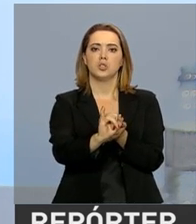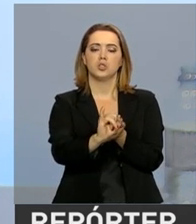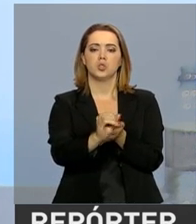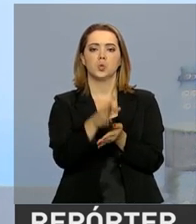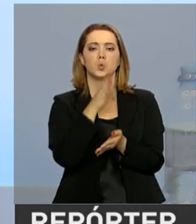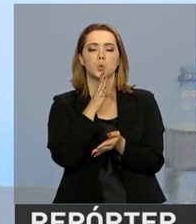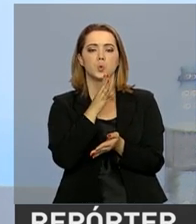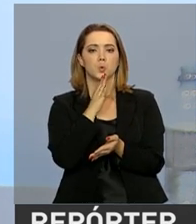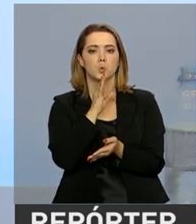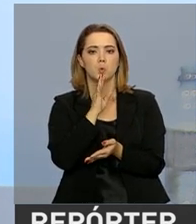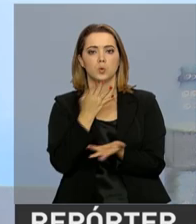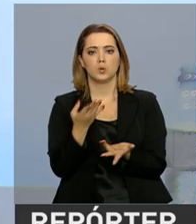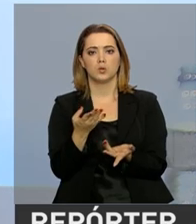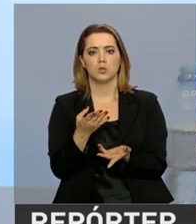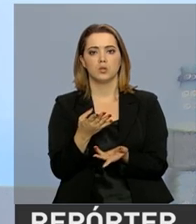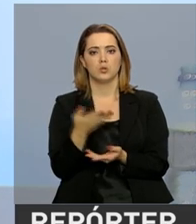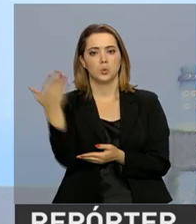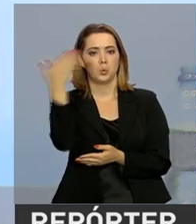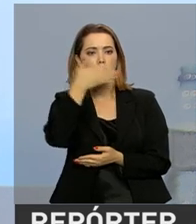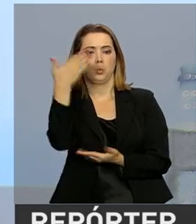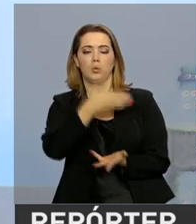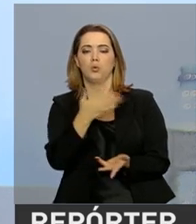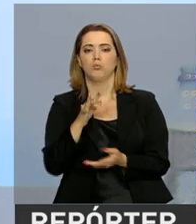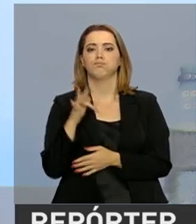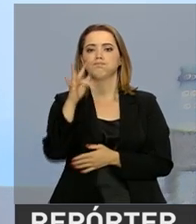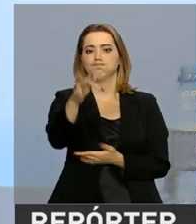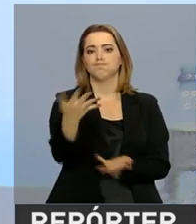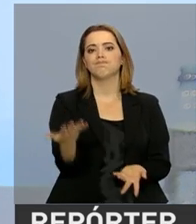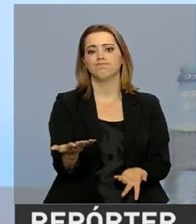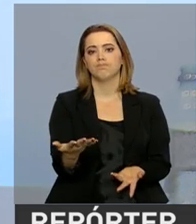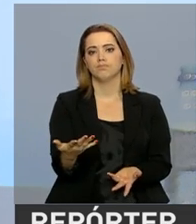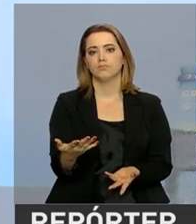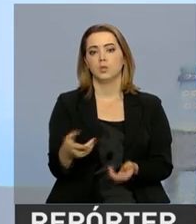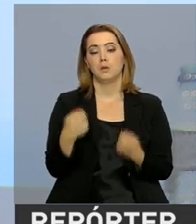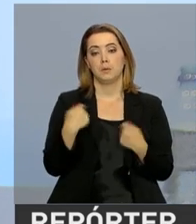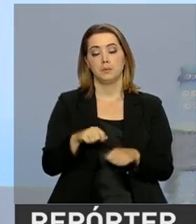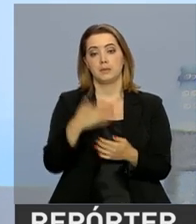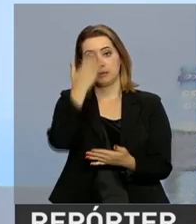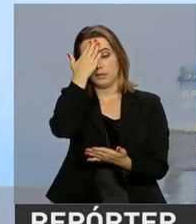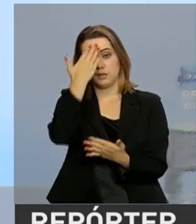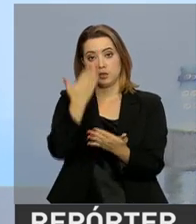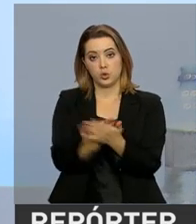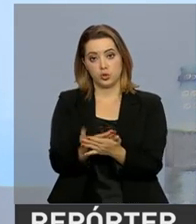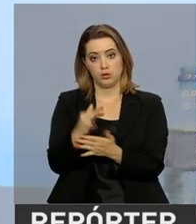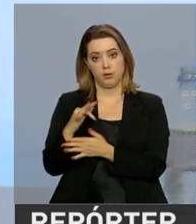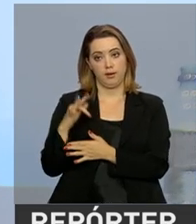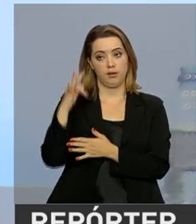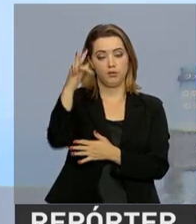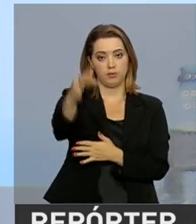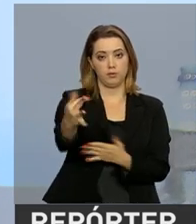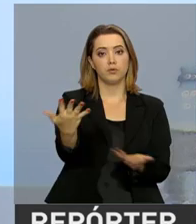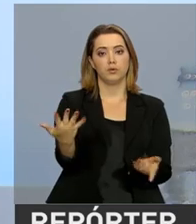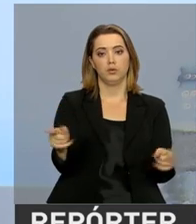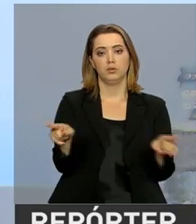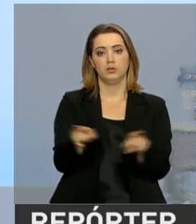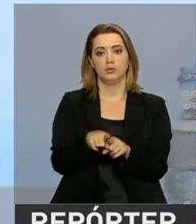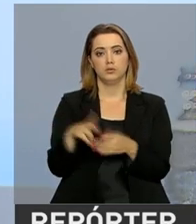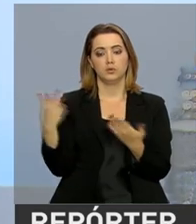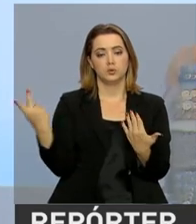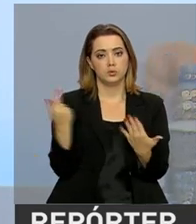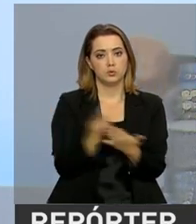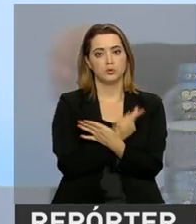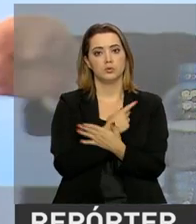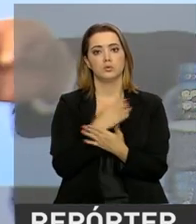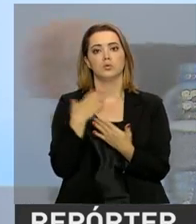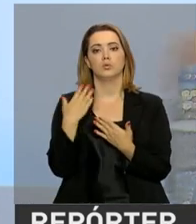é um ambiente de incerteza que haja convicção de que as coisas ocorreram é de